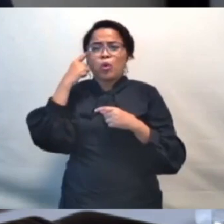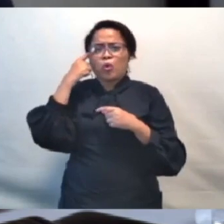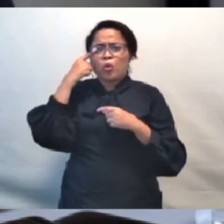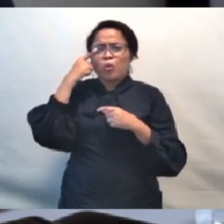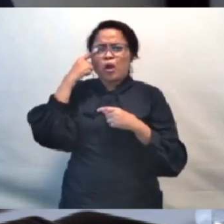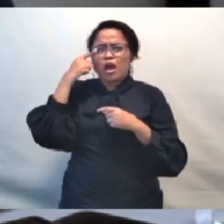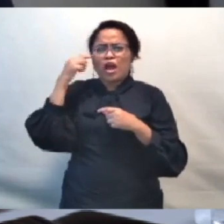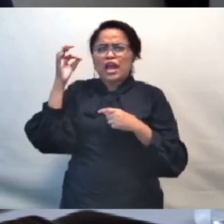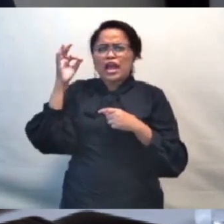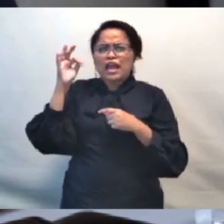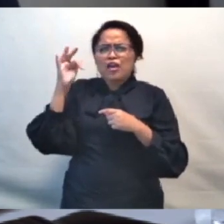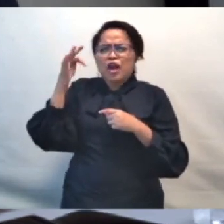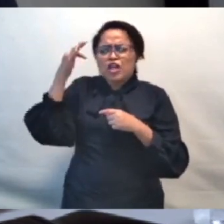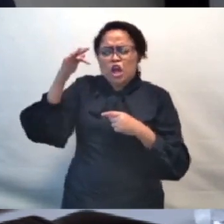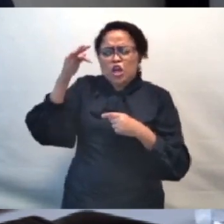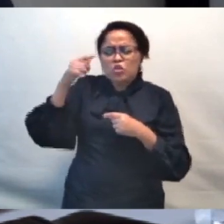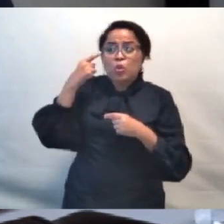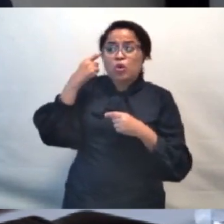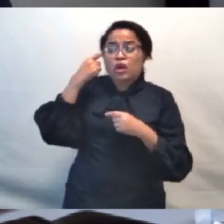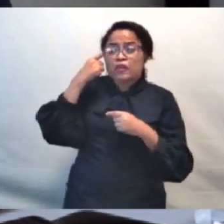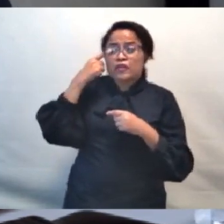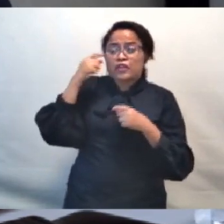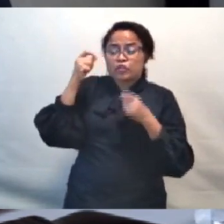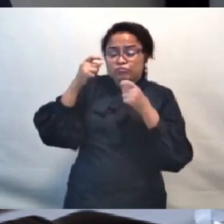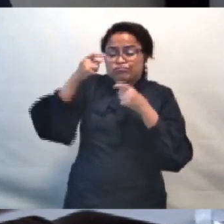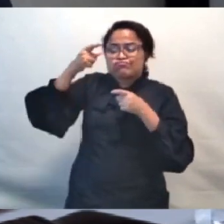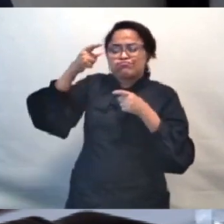inchaço da minha pálpebra.